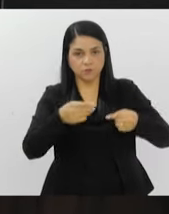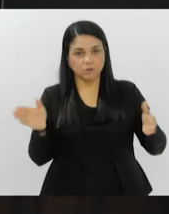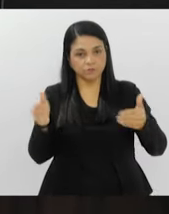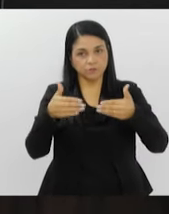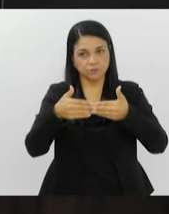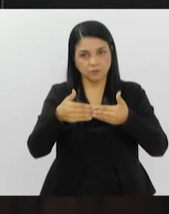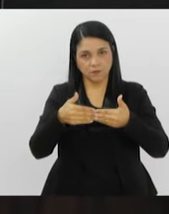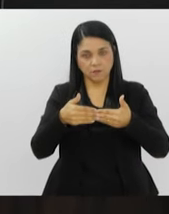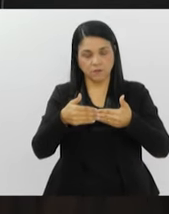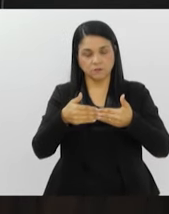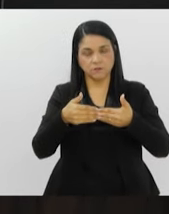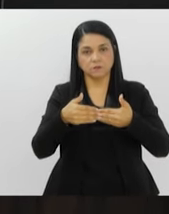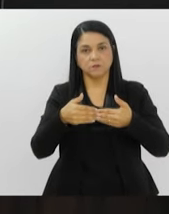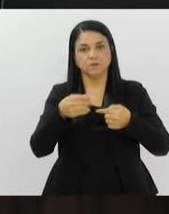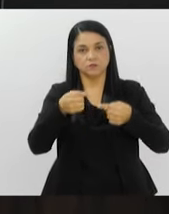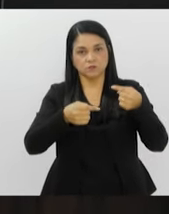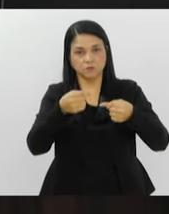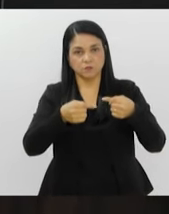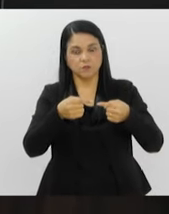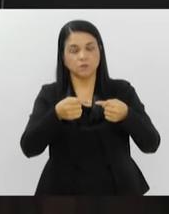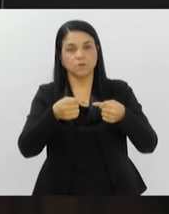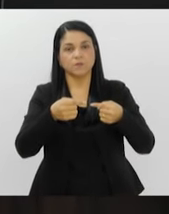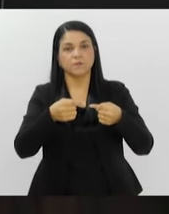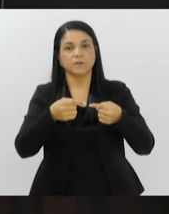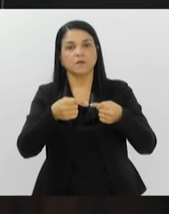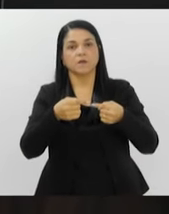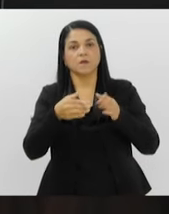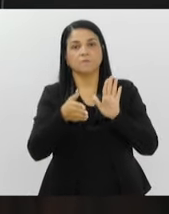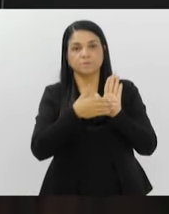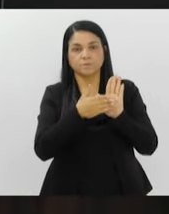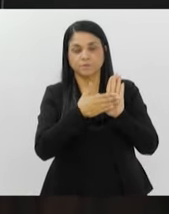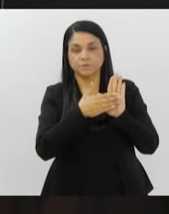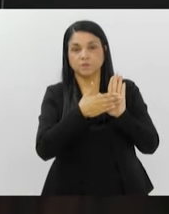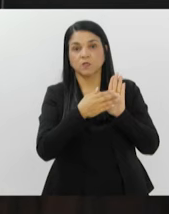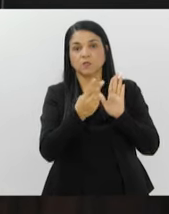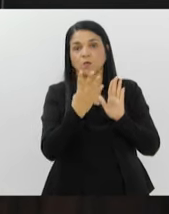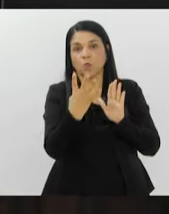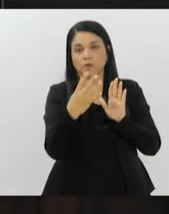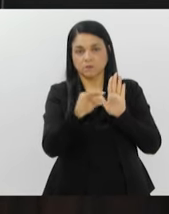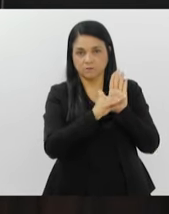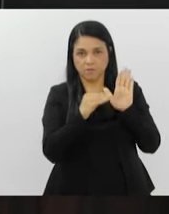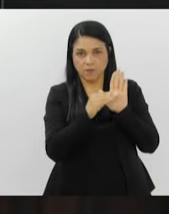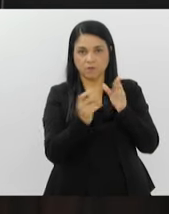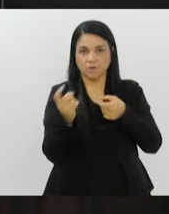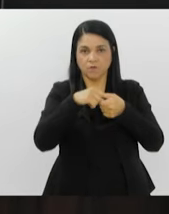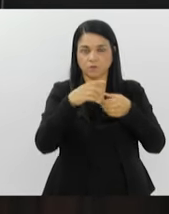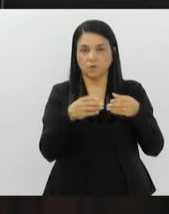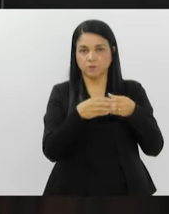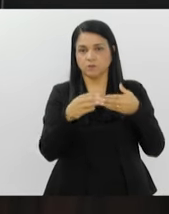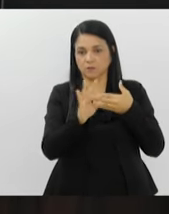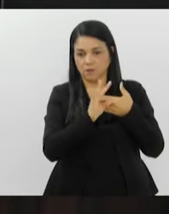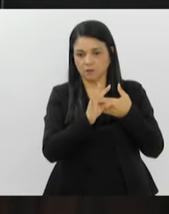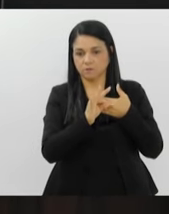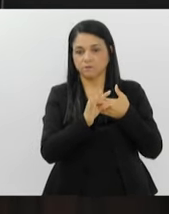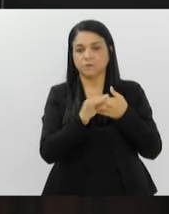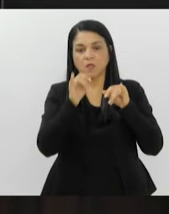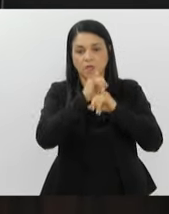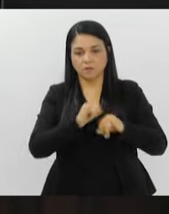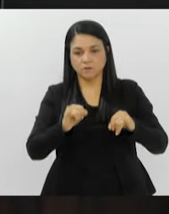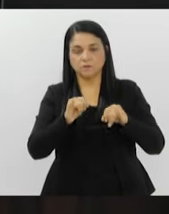quer discutir encerrada a discussão a presidente proposta recebeu quatro emendas e retorna às comissões